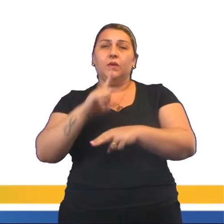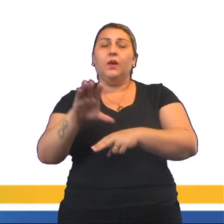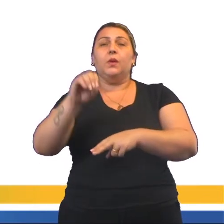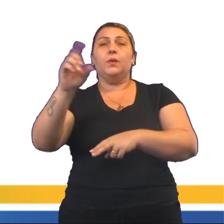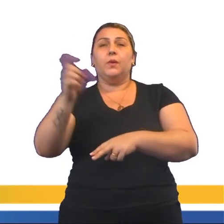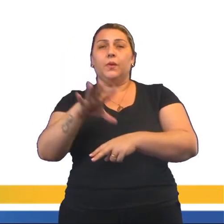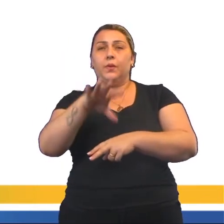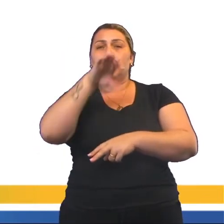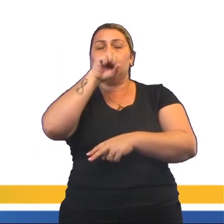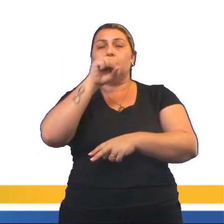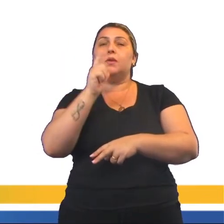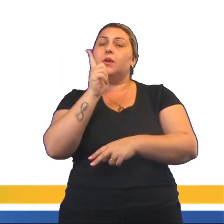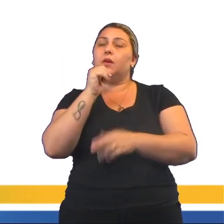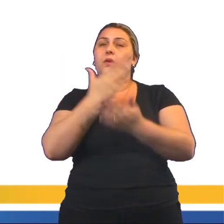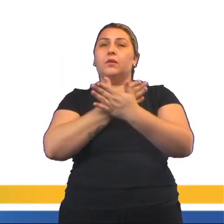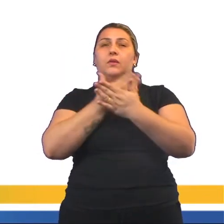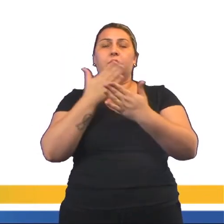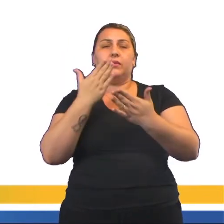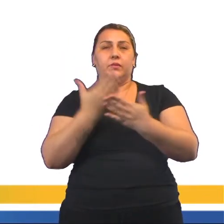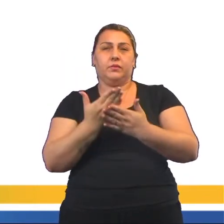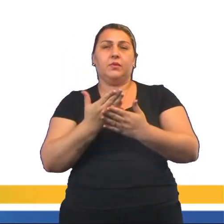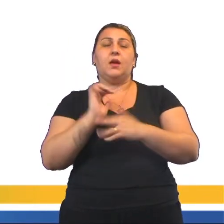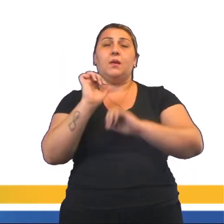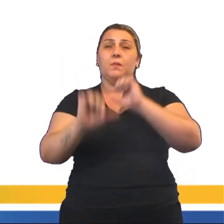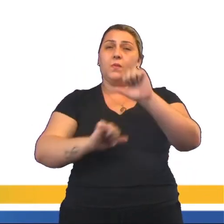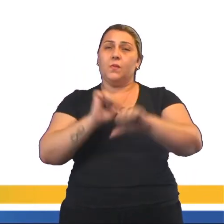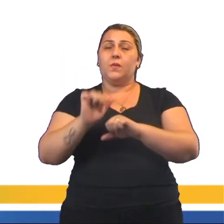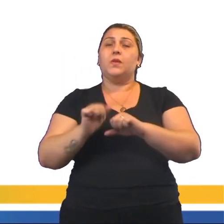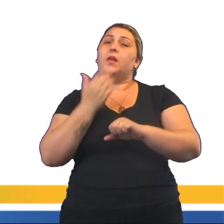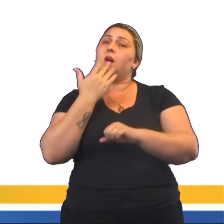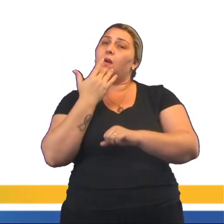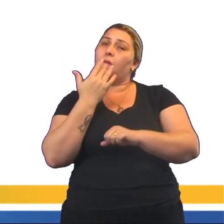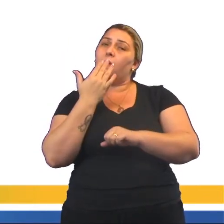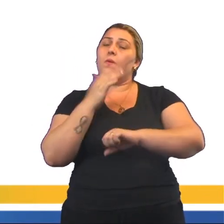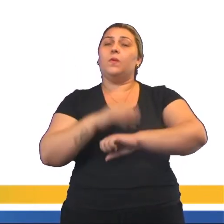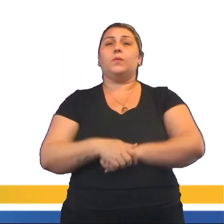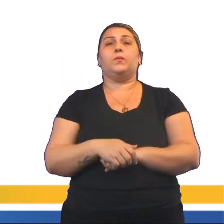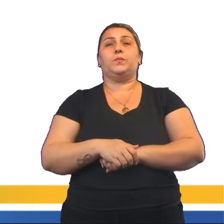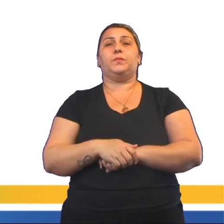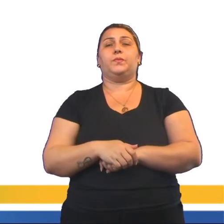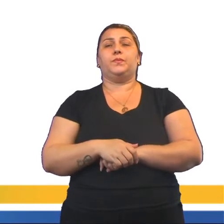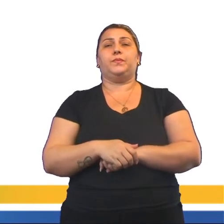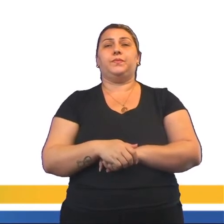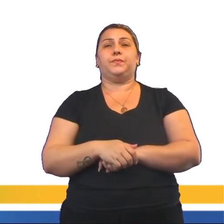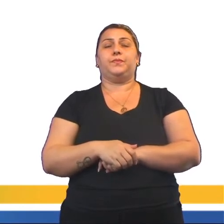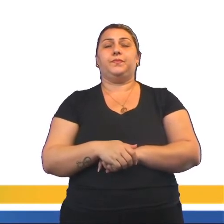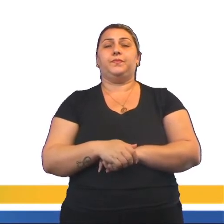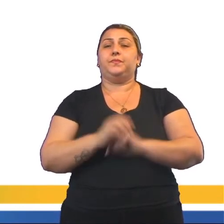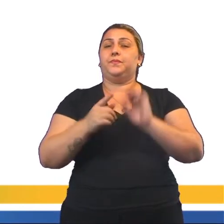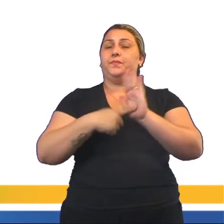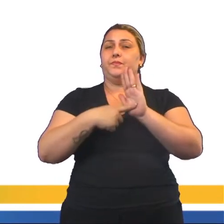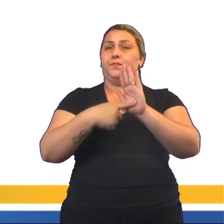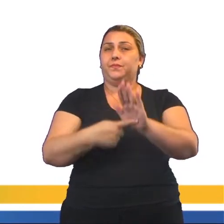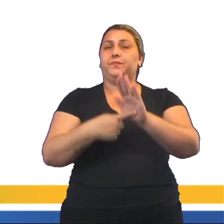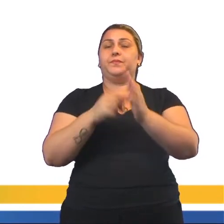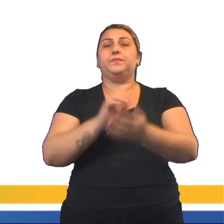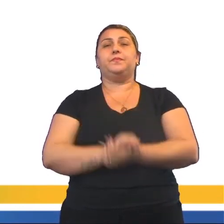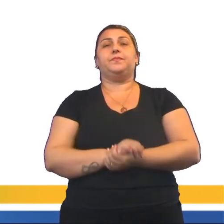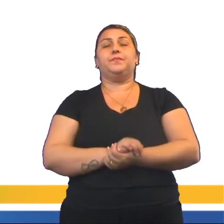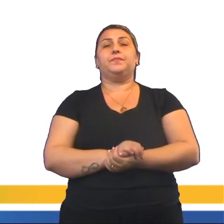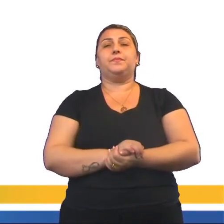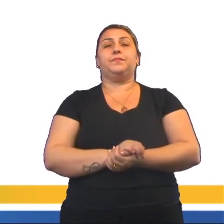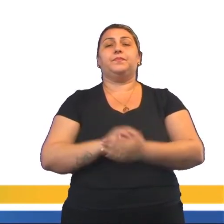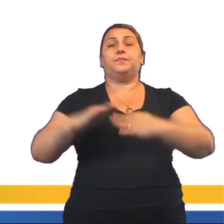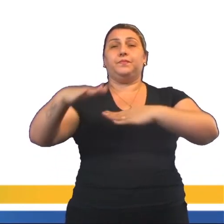todo o oxigênio, a água começa a alterar a sua composição, a sua cor. E aí ele está mostrando aí,